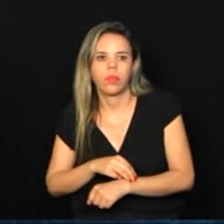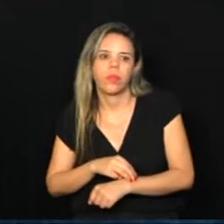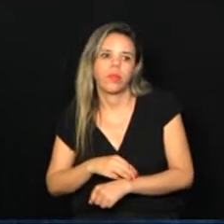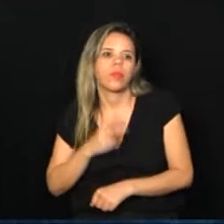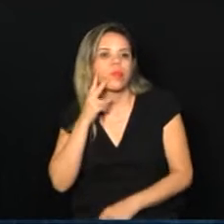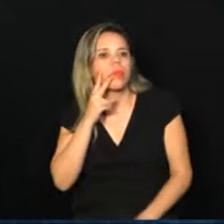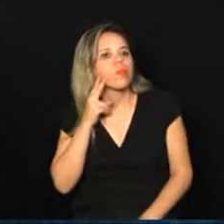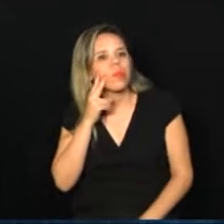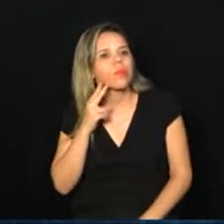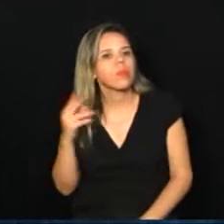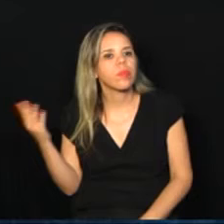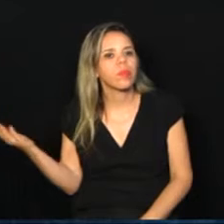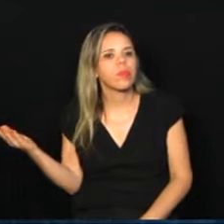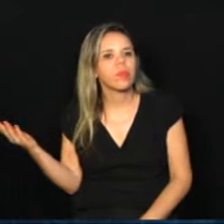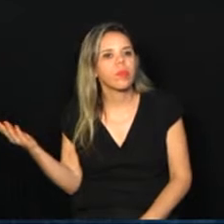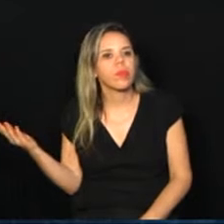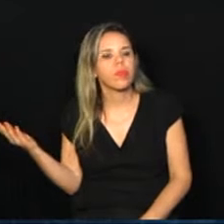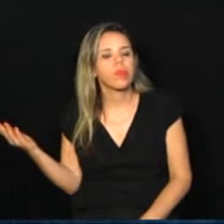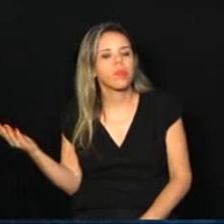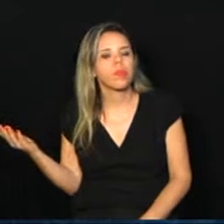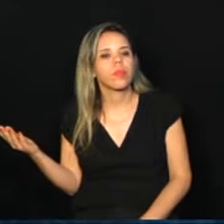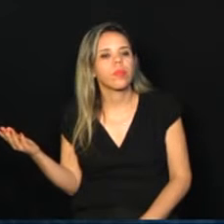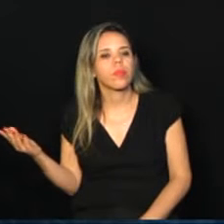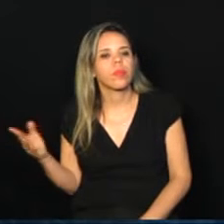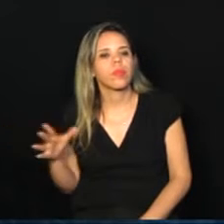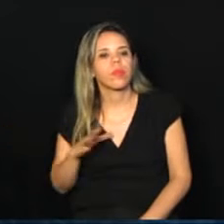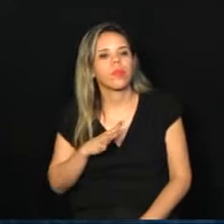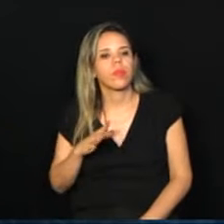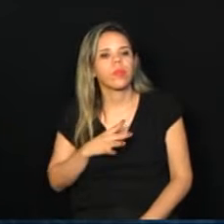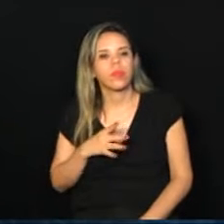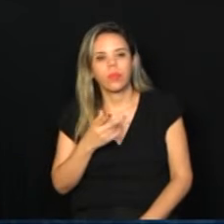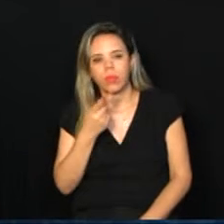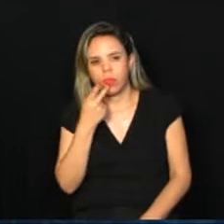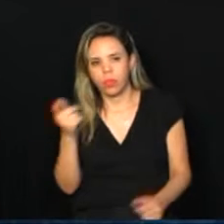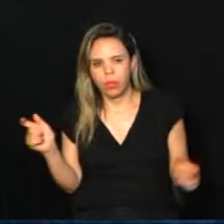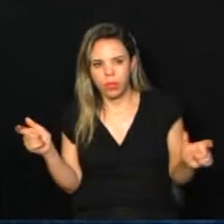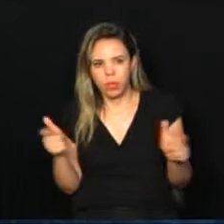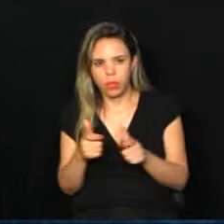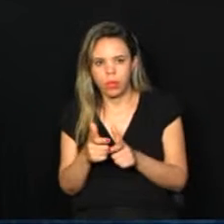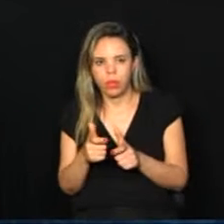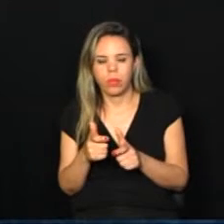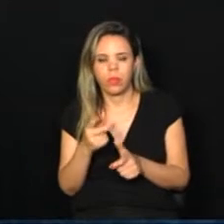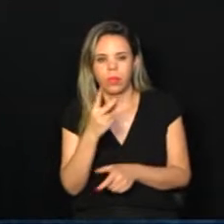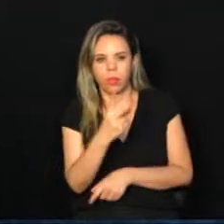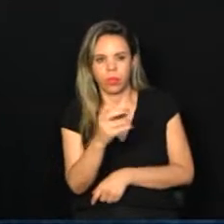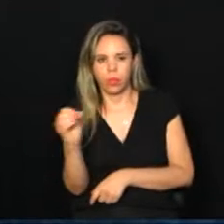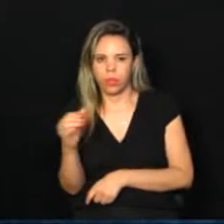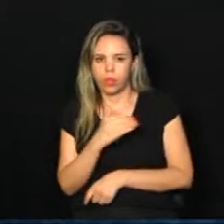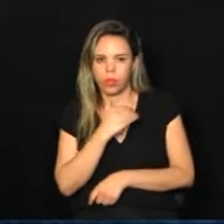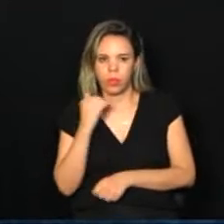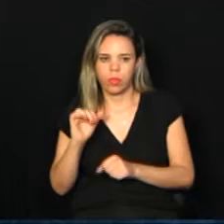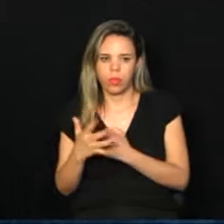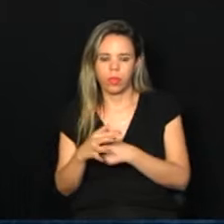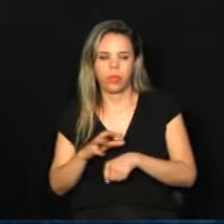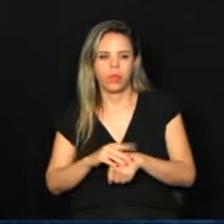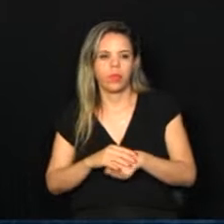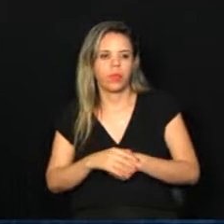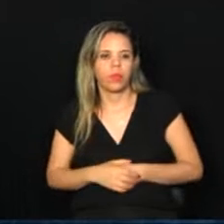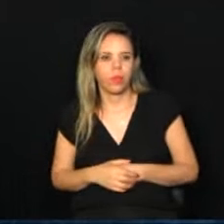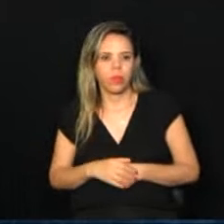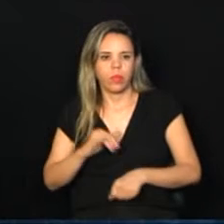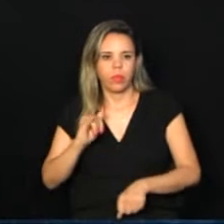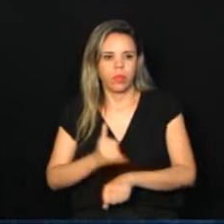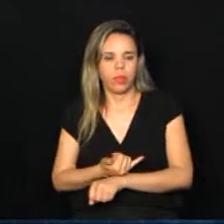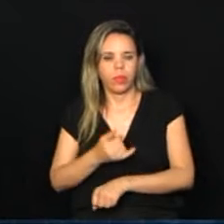e Vinhedo com 202 óbitos. Agora vamos falar de municípios com menos de 200 óbitos devido à Covid.